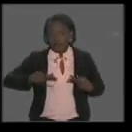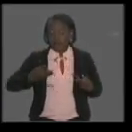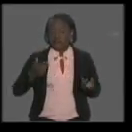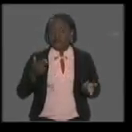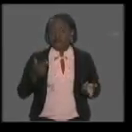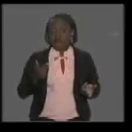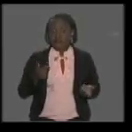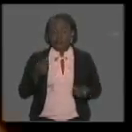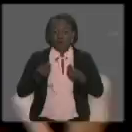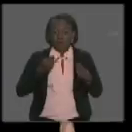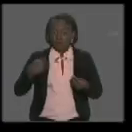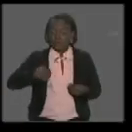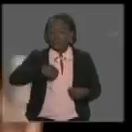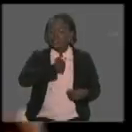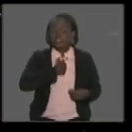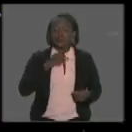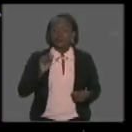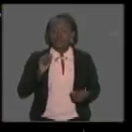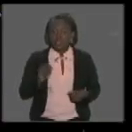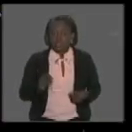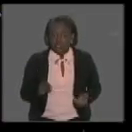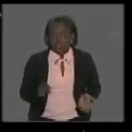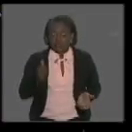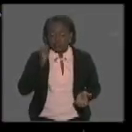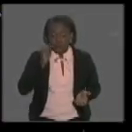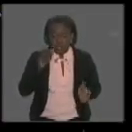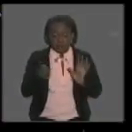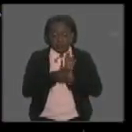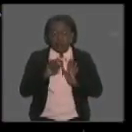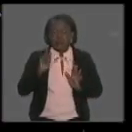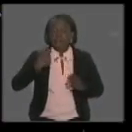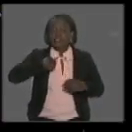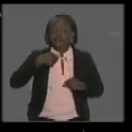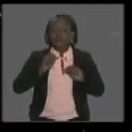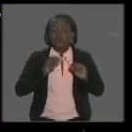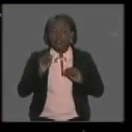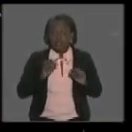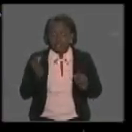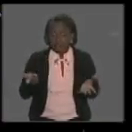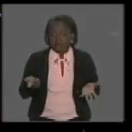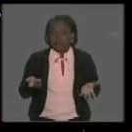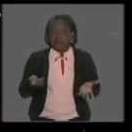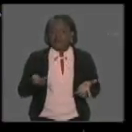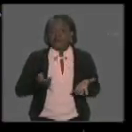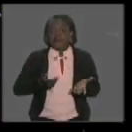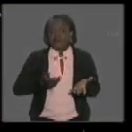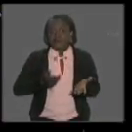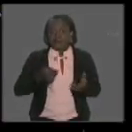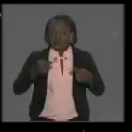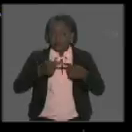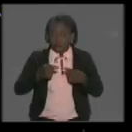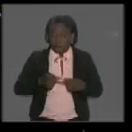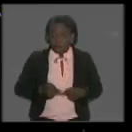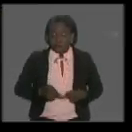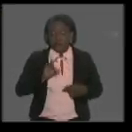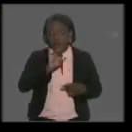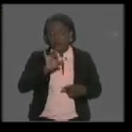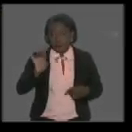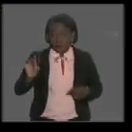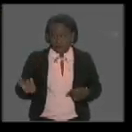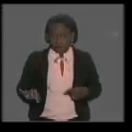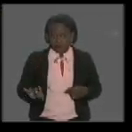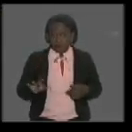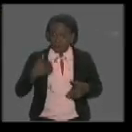da maneira como nós nos identificamos com a nossa mulheridade, com travestilidade, com transexualidade, de acordo com a forma que a